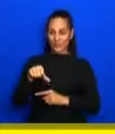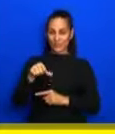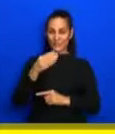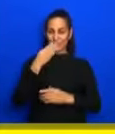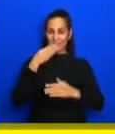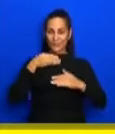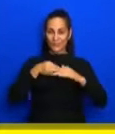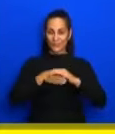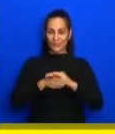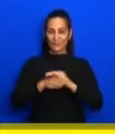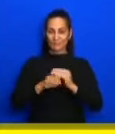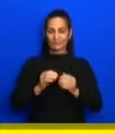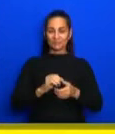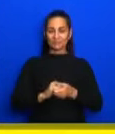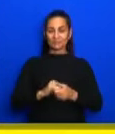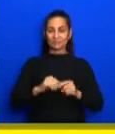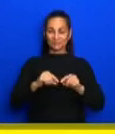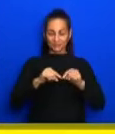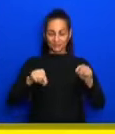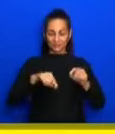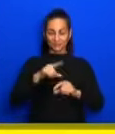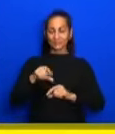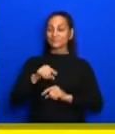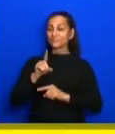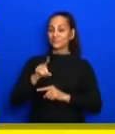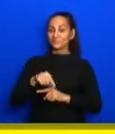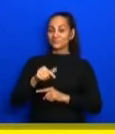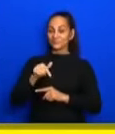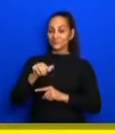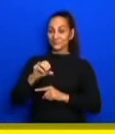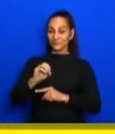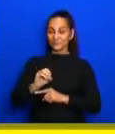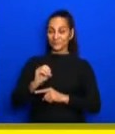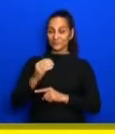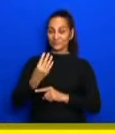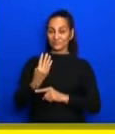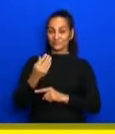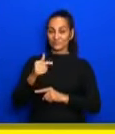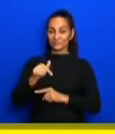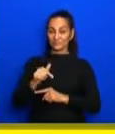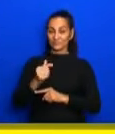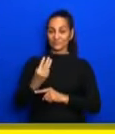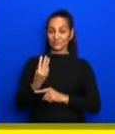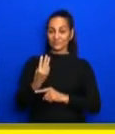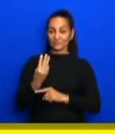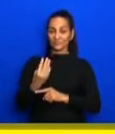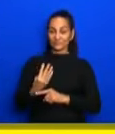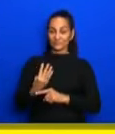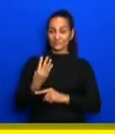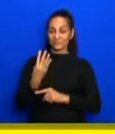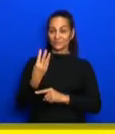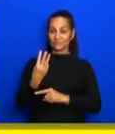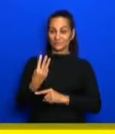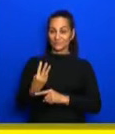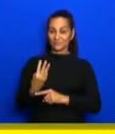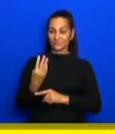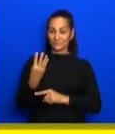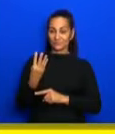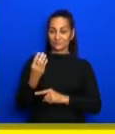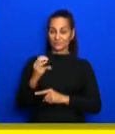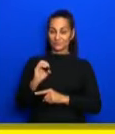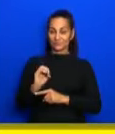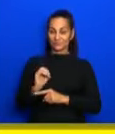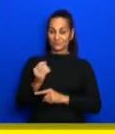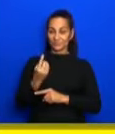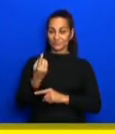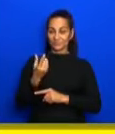2109 da Time Mania. Os números sorteados foram 70, 47, 34,